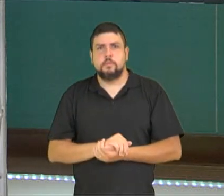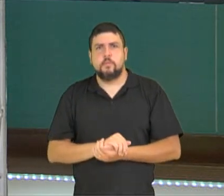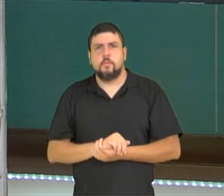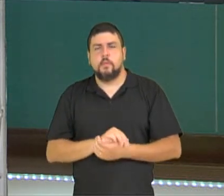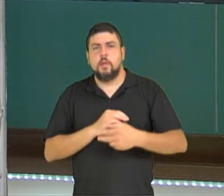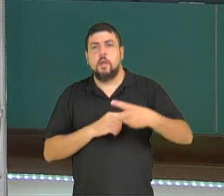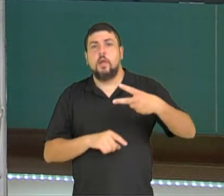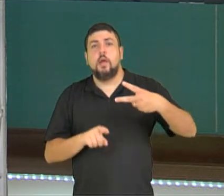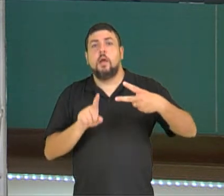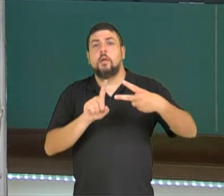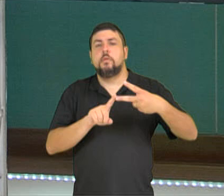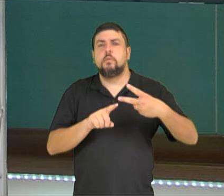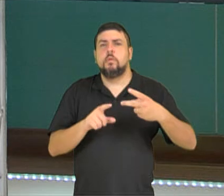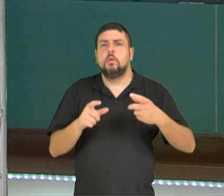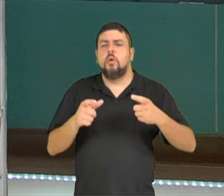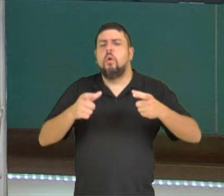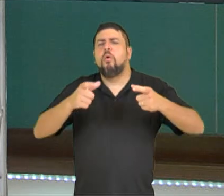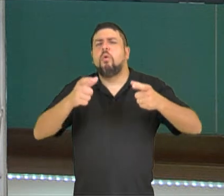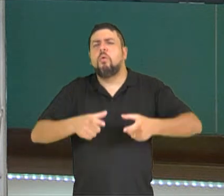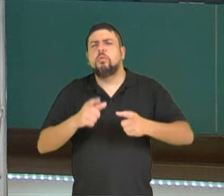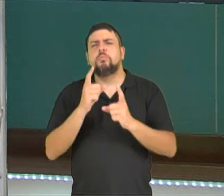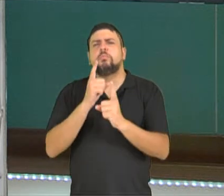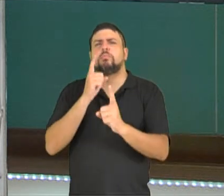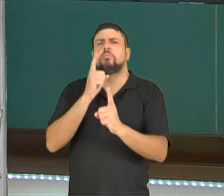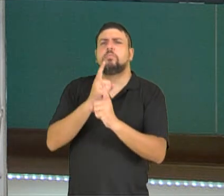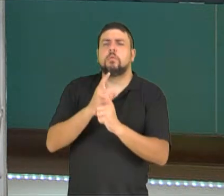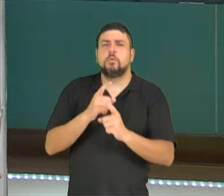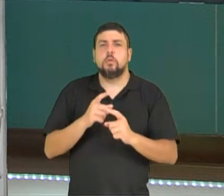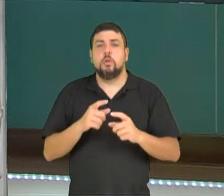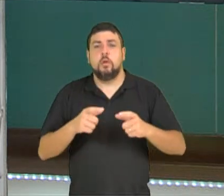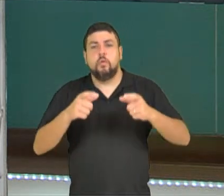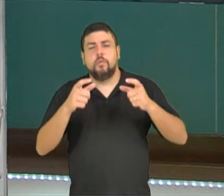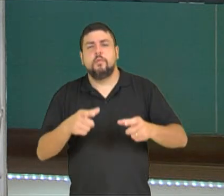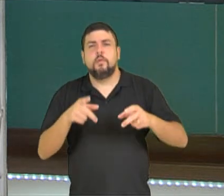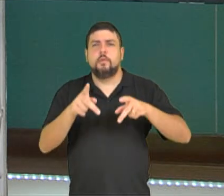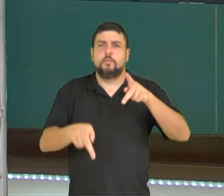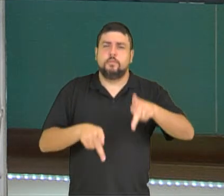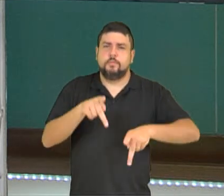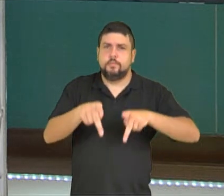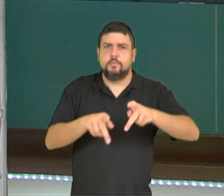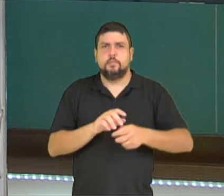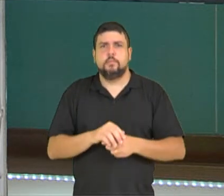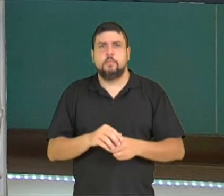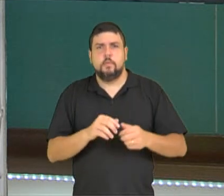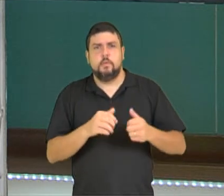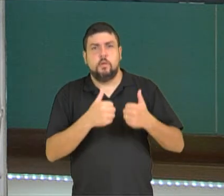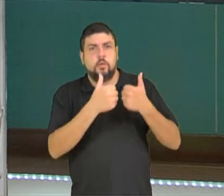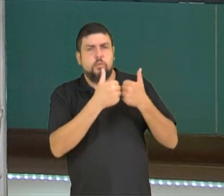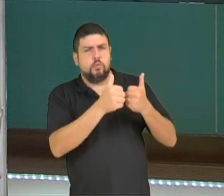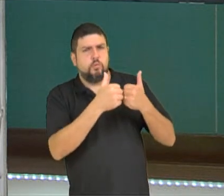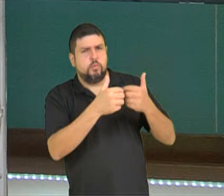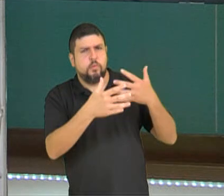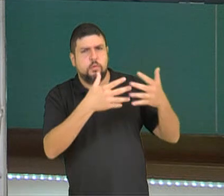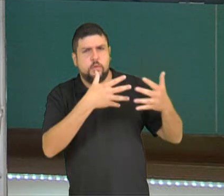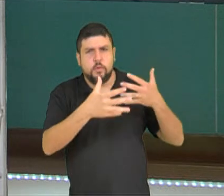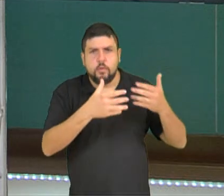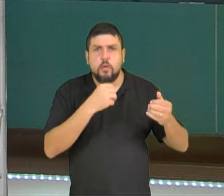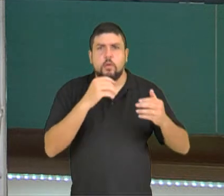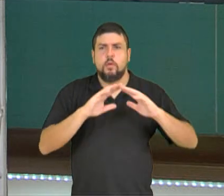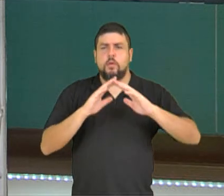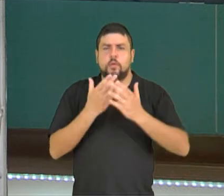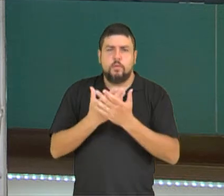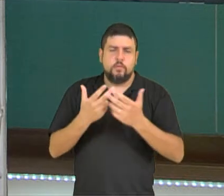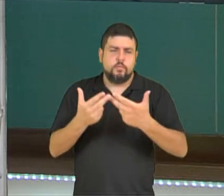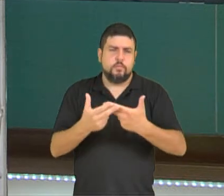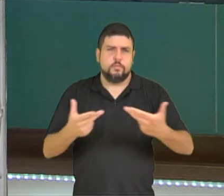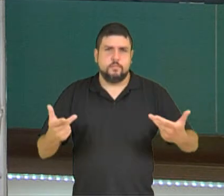Onde encontramos os cartazes? Em lugares públicos, isso mesmo, como terminais de ônibus, escolas e os outros que já